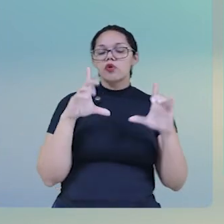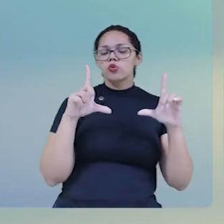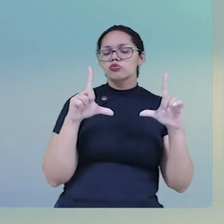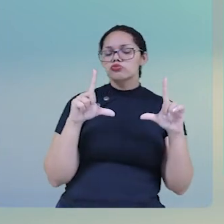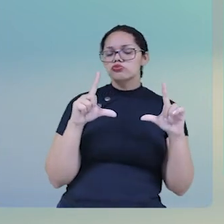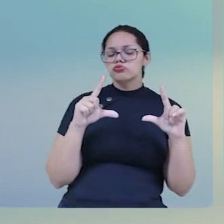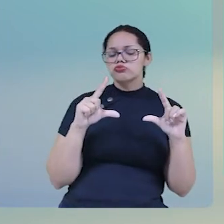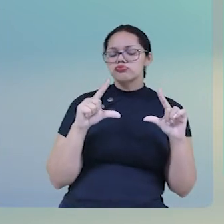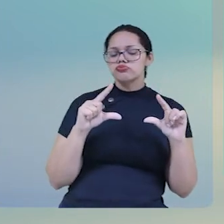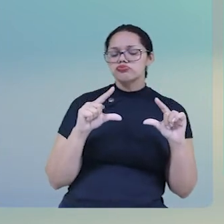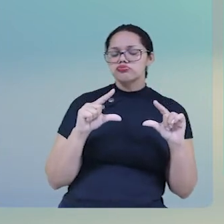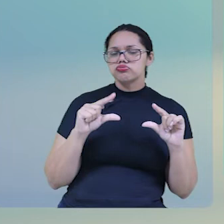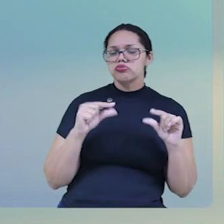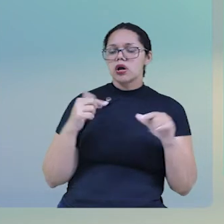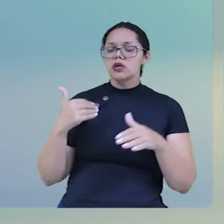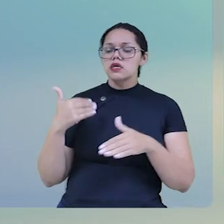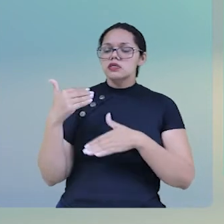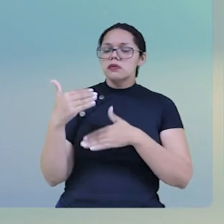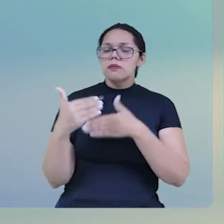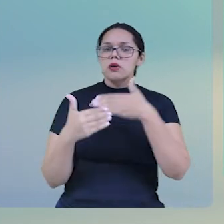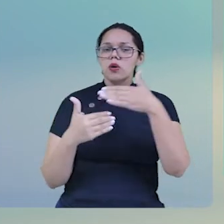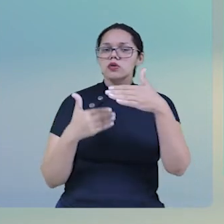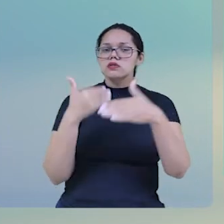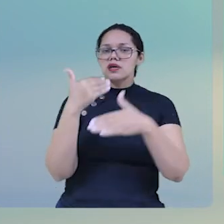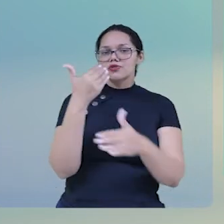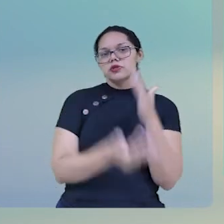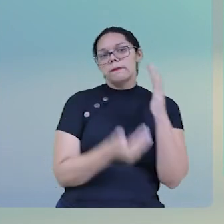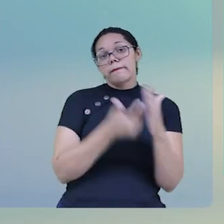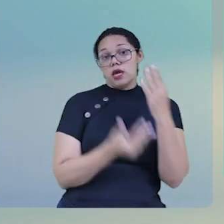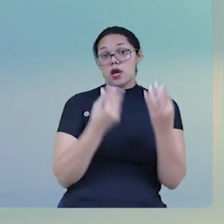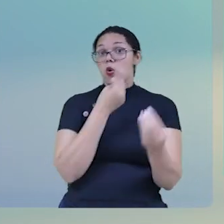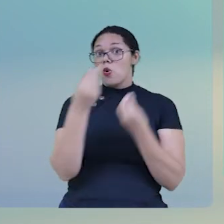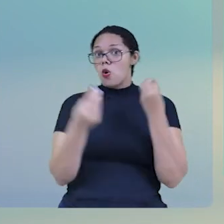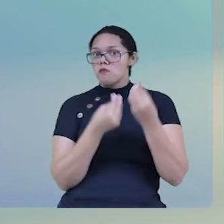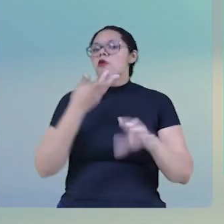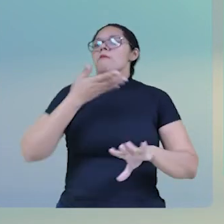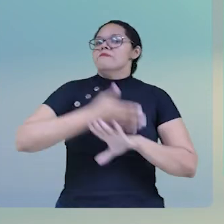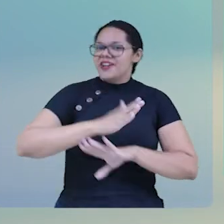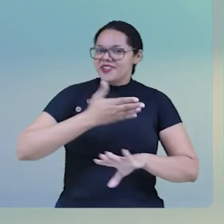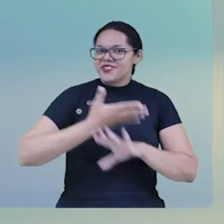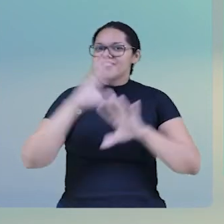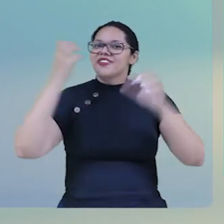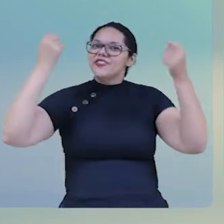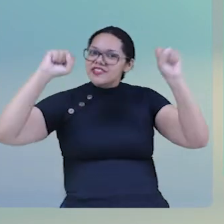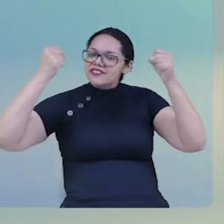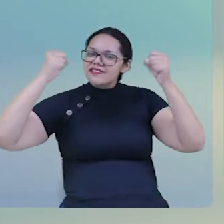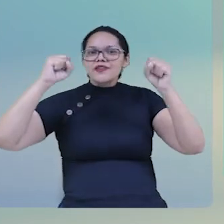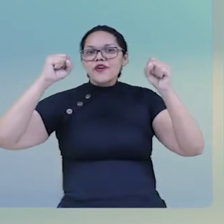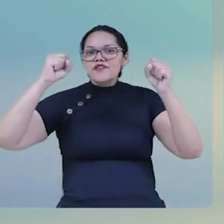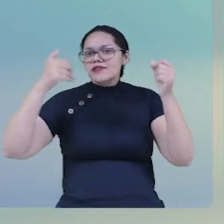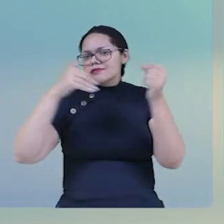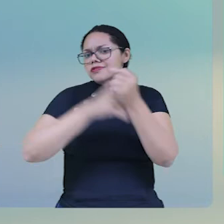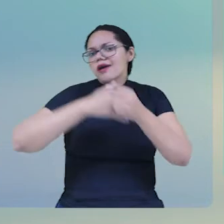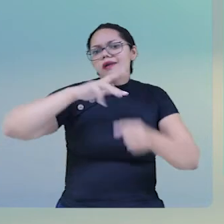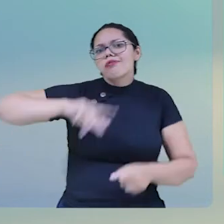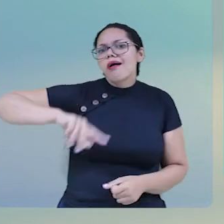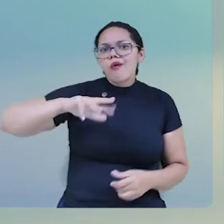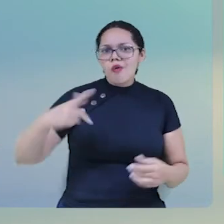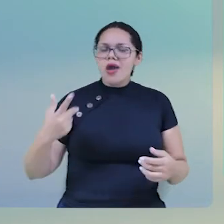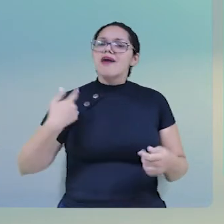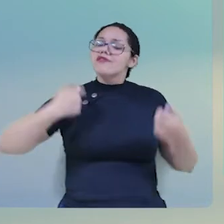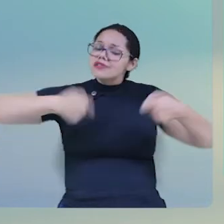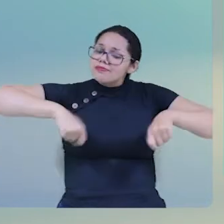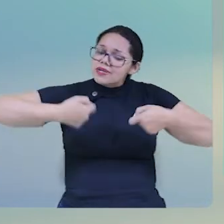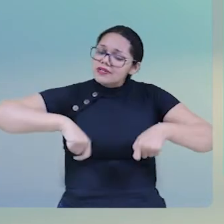diminuir, desacelerar esse processo da perda da massa muscular. E como? Praticando exercício físico, não tem segredo, praticando atividade